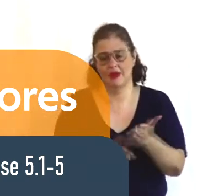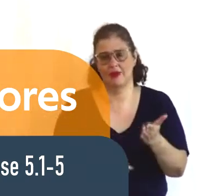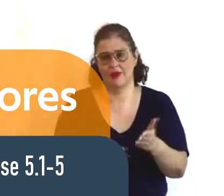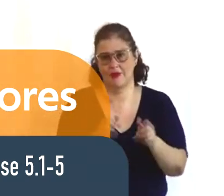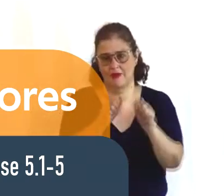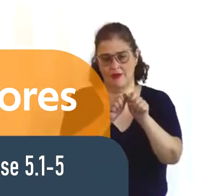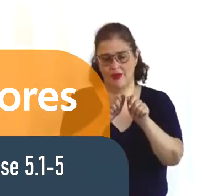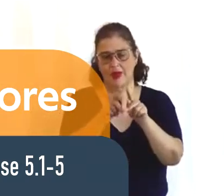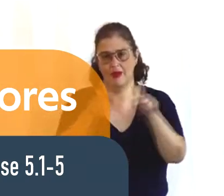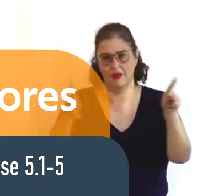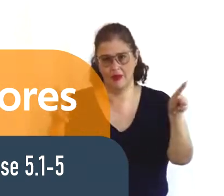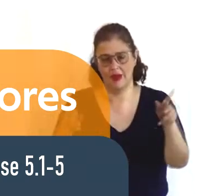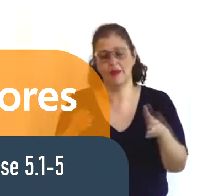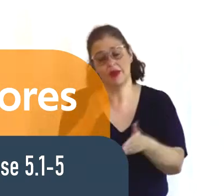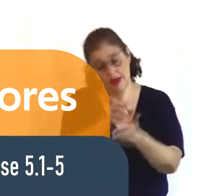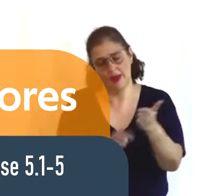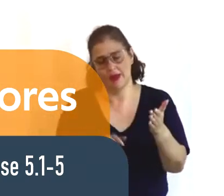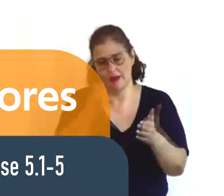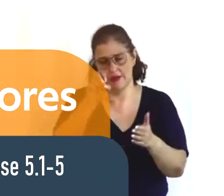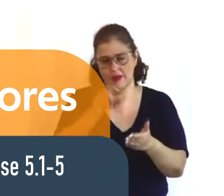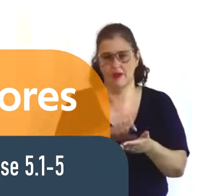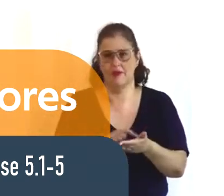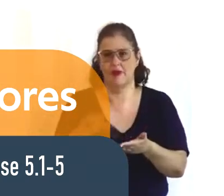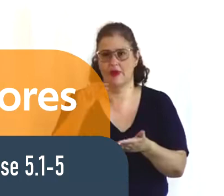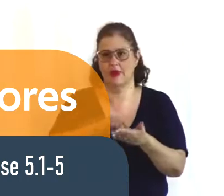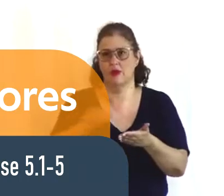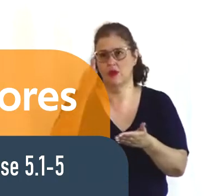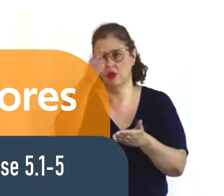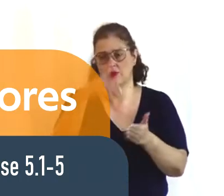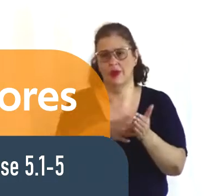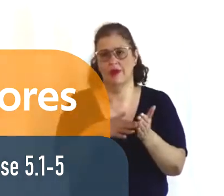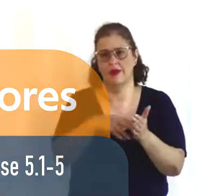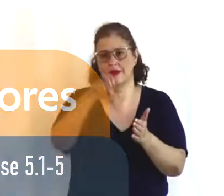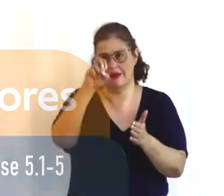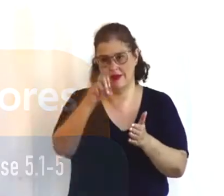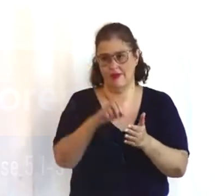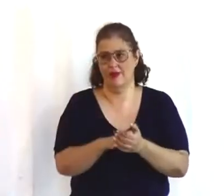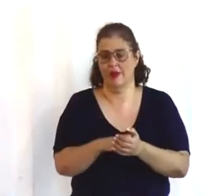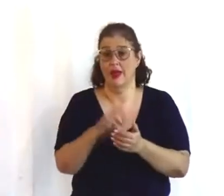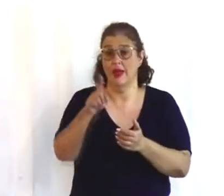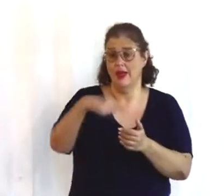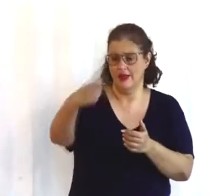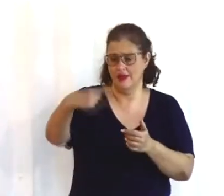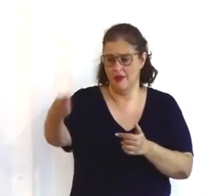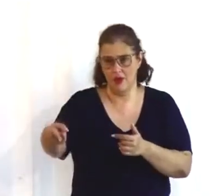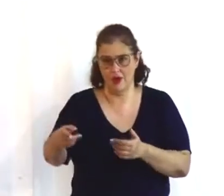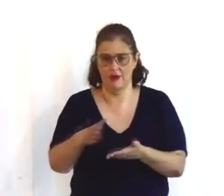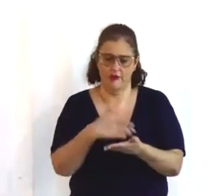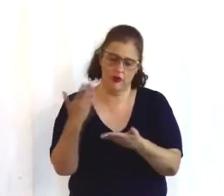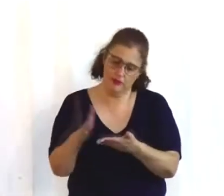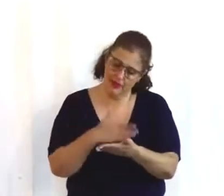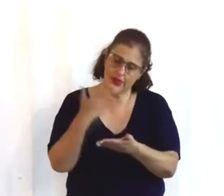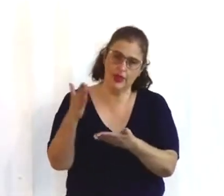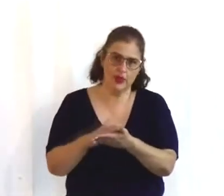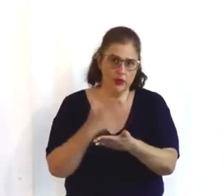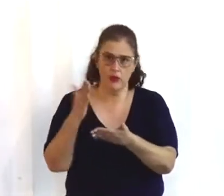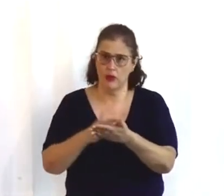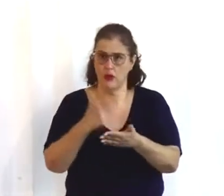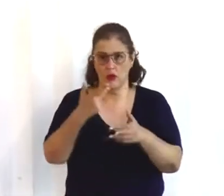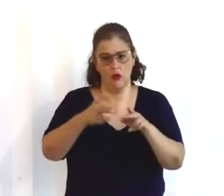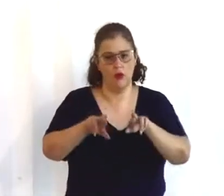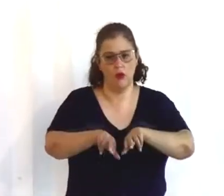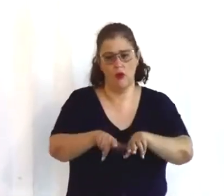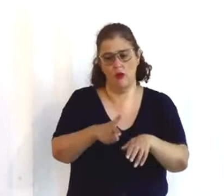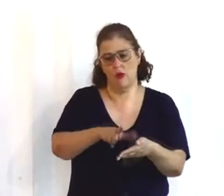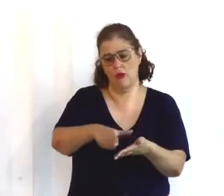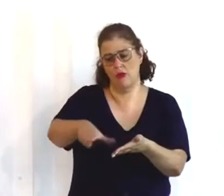5, de 1 a 5, mas depois eu terei que compartilhar outras passagens aqui mesmo no livro